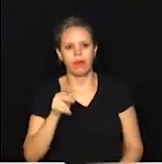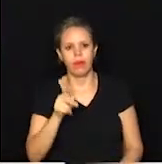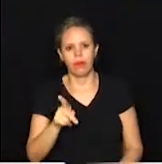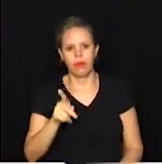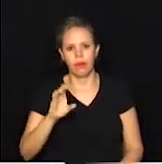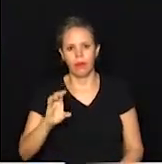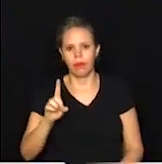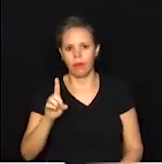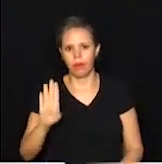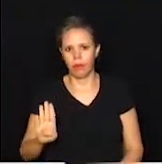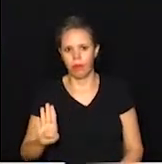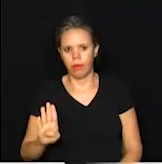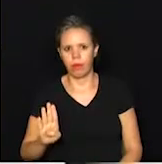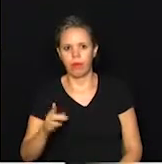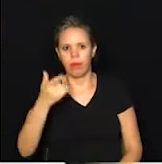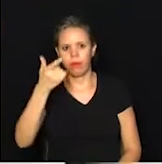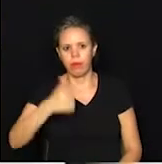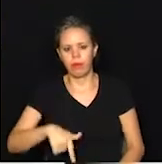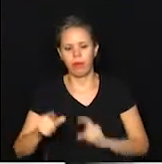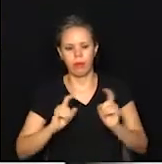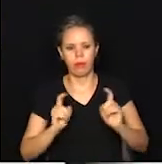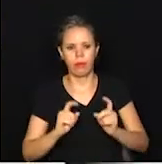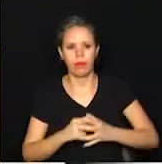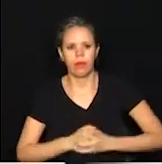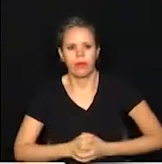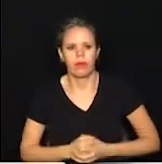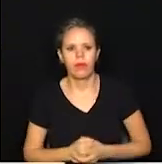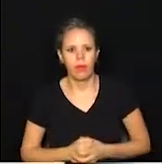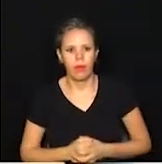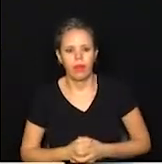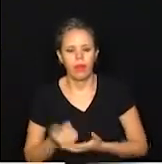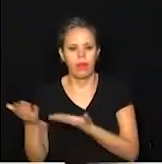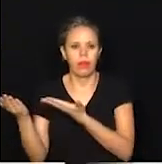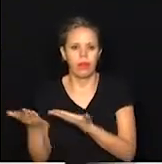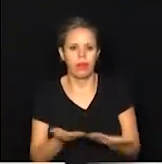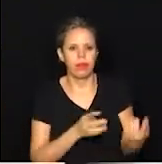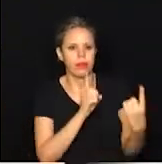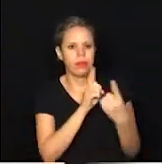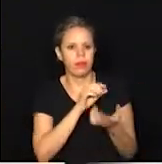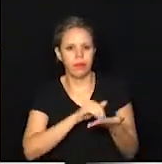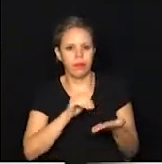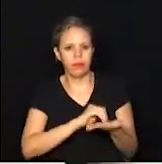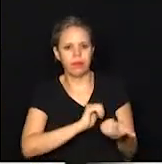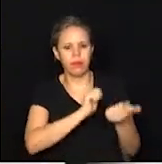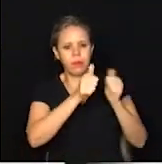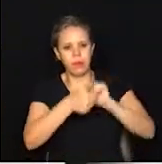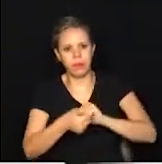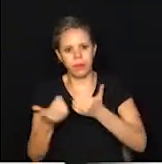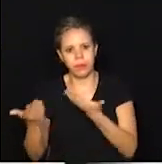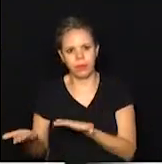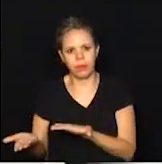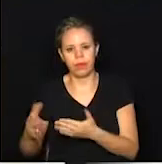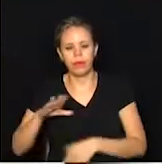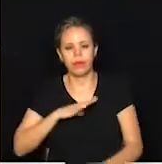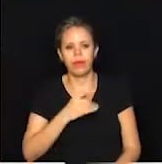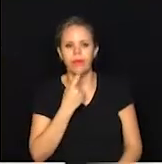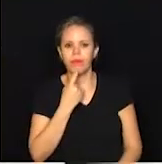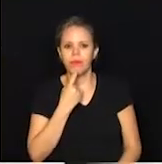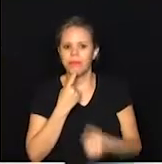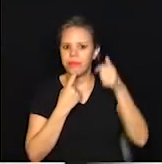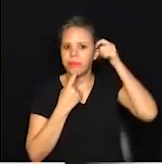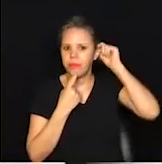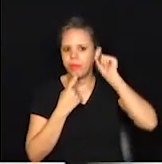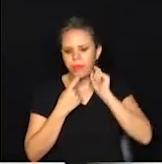PCdoB, vai realizar mais uma reunião, onde vai receber o secretário de Esportes aqui da cidade de Campinas,